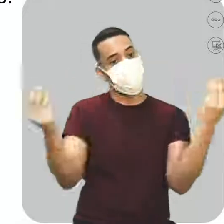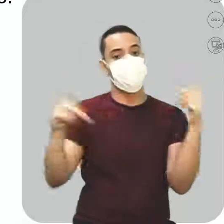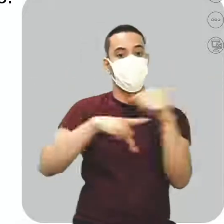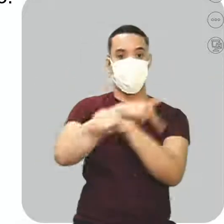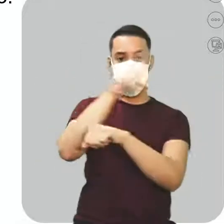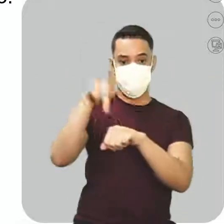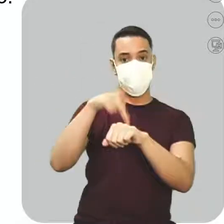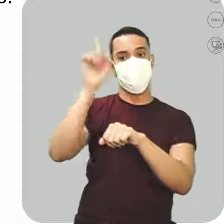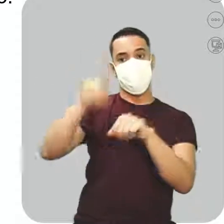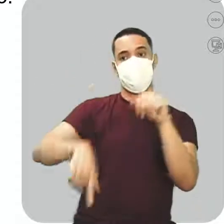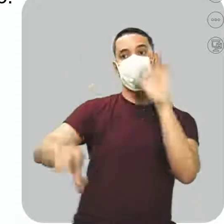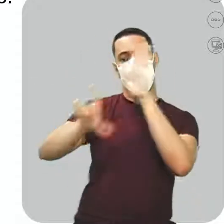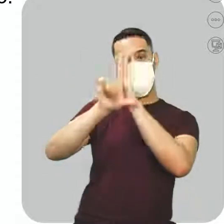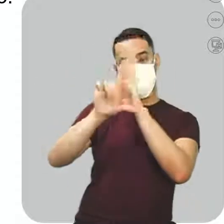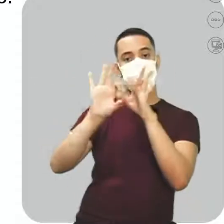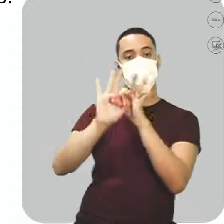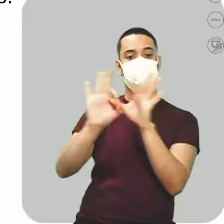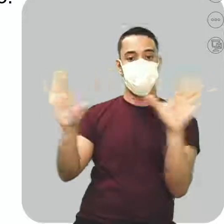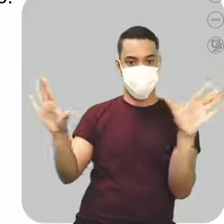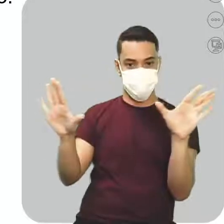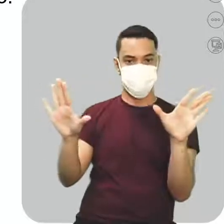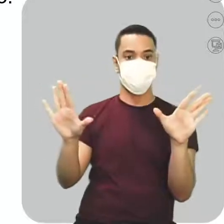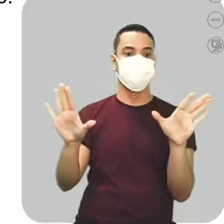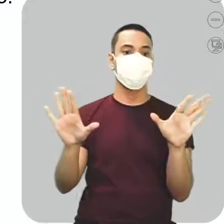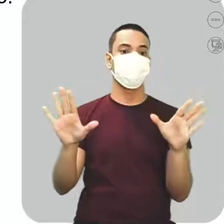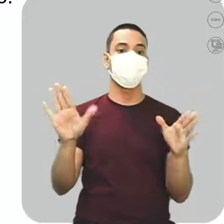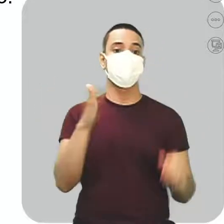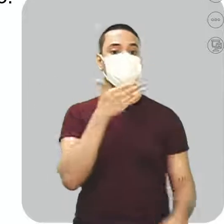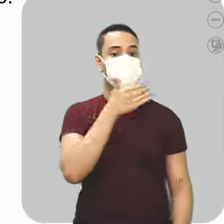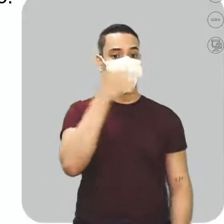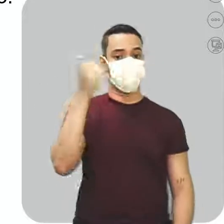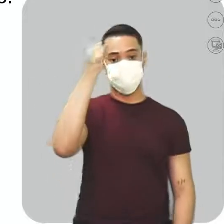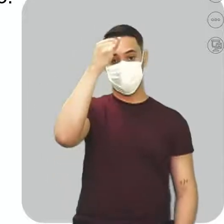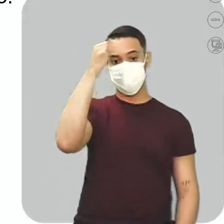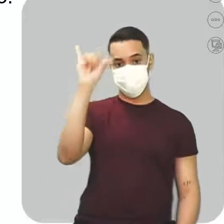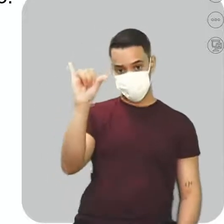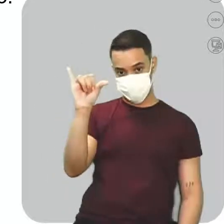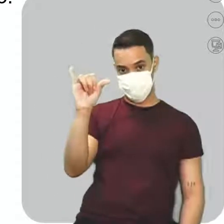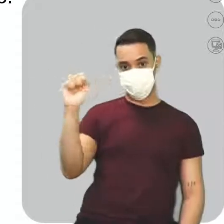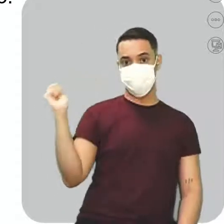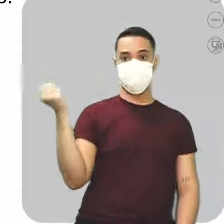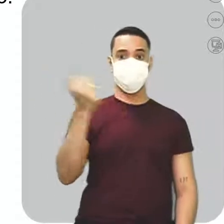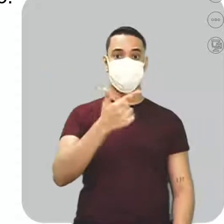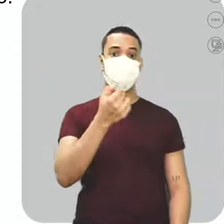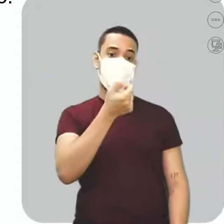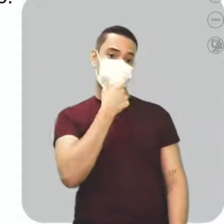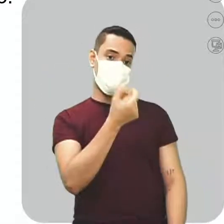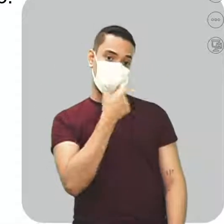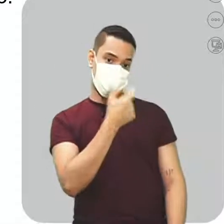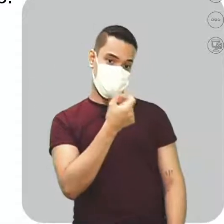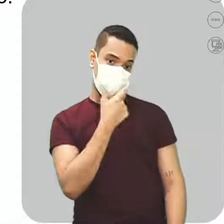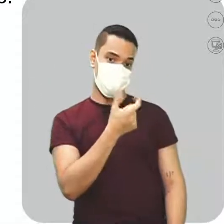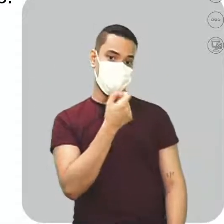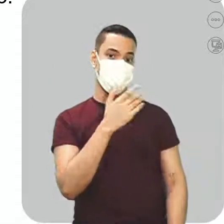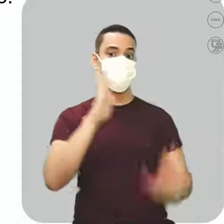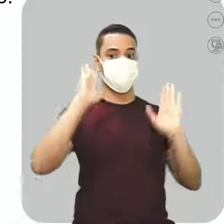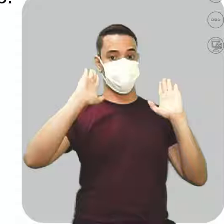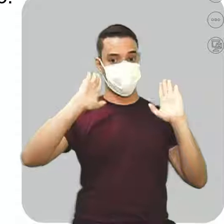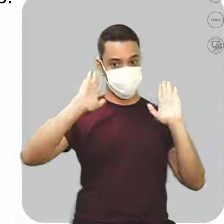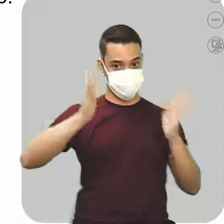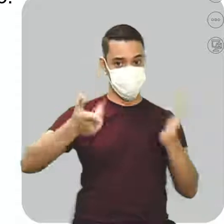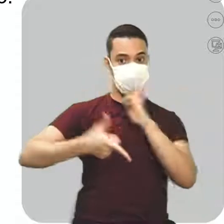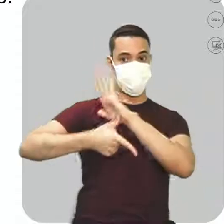países ele é legalizado. De tal modo, melhor é se prevenir que remediar, já dizia